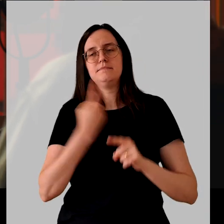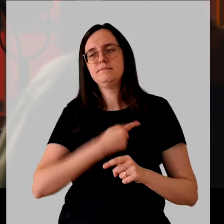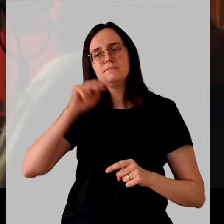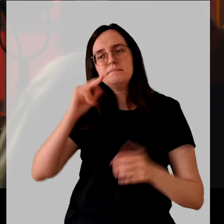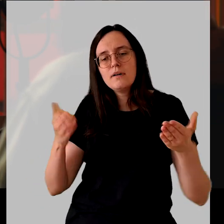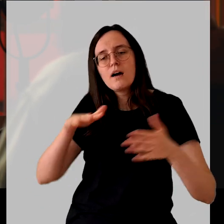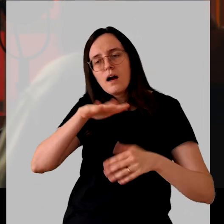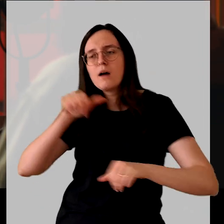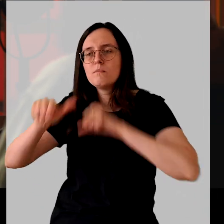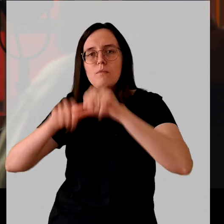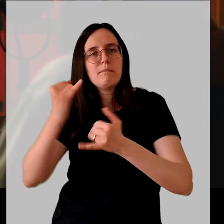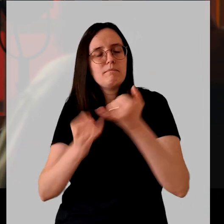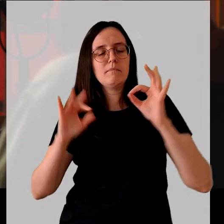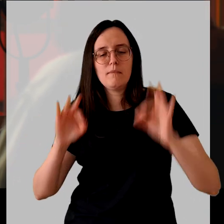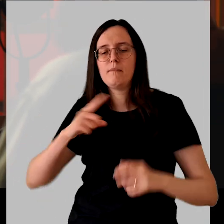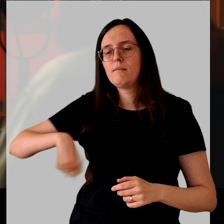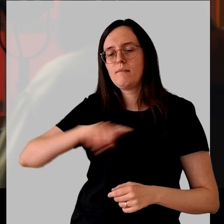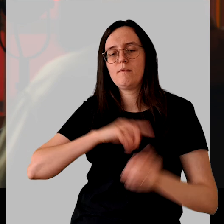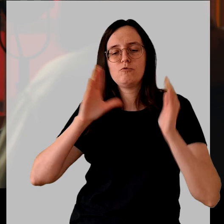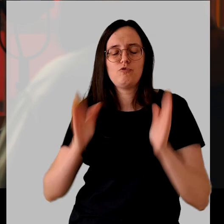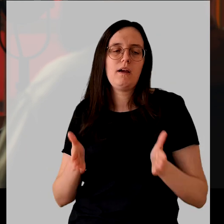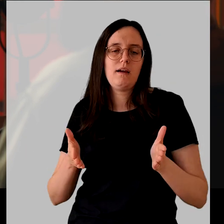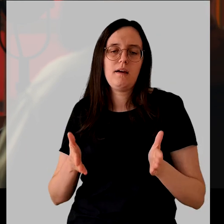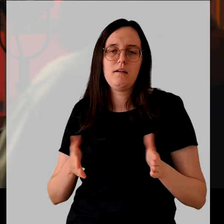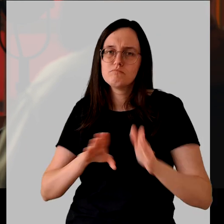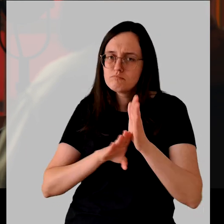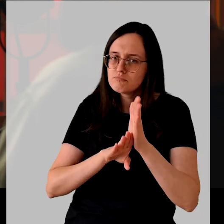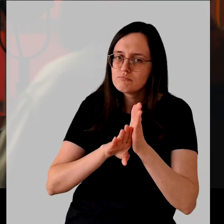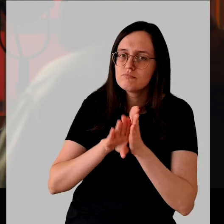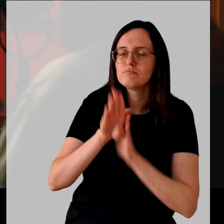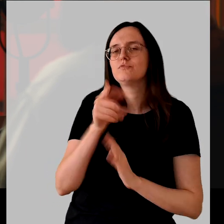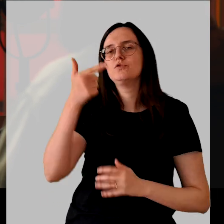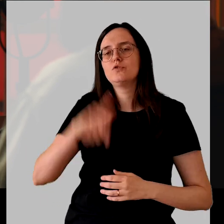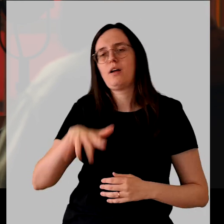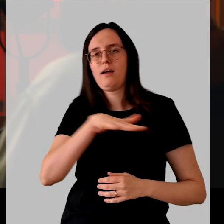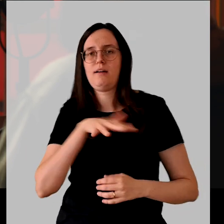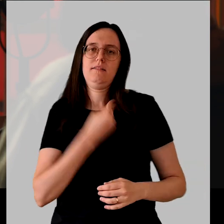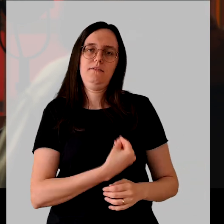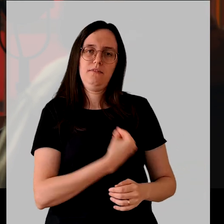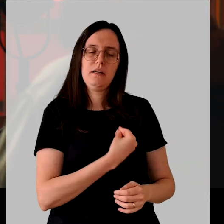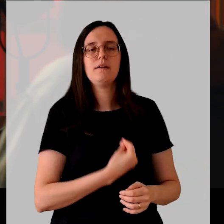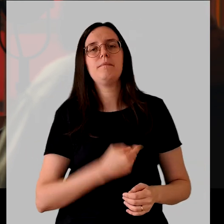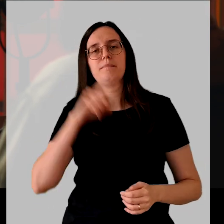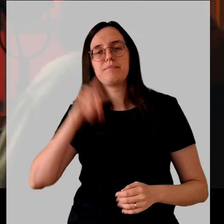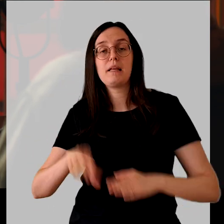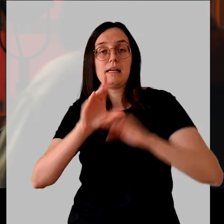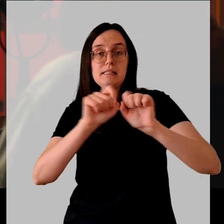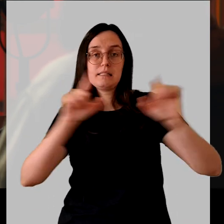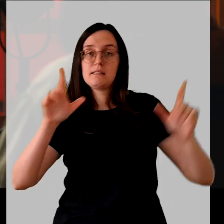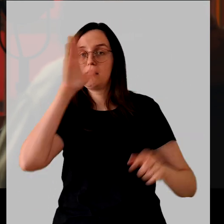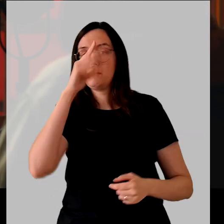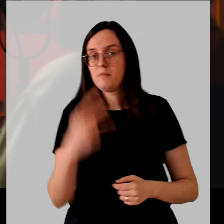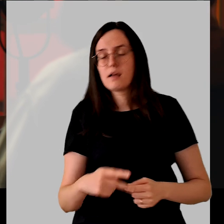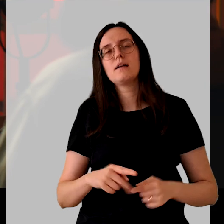Mas a gente vê agora o cenário mudando, né? A gente tendo uma ascensão novamente do cenário, do